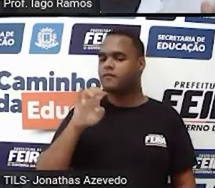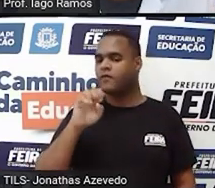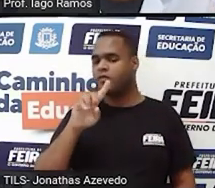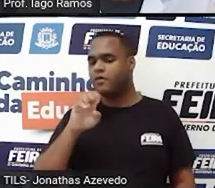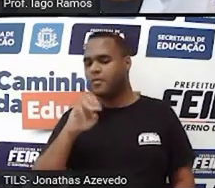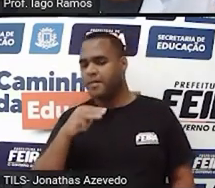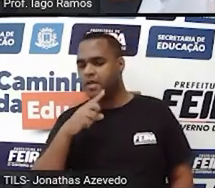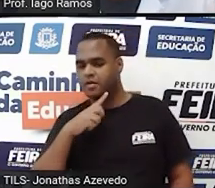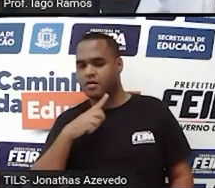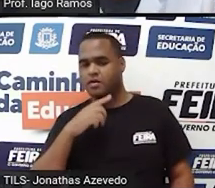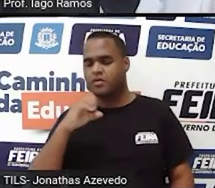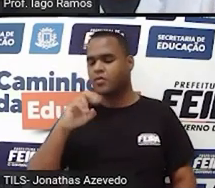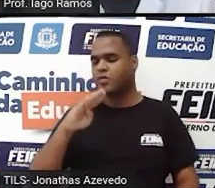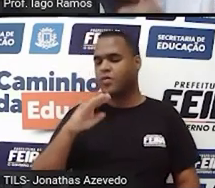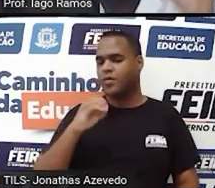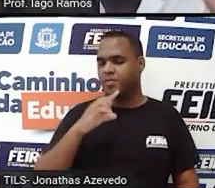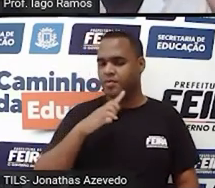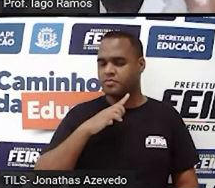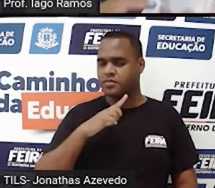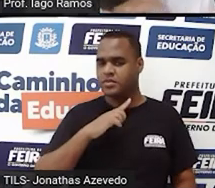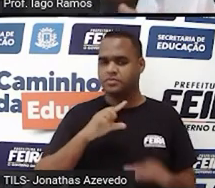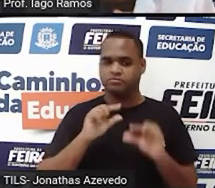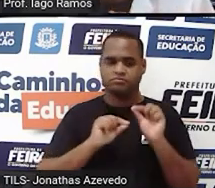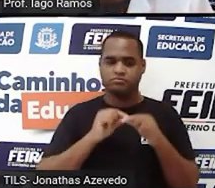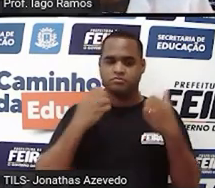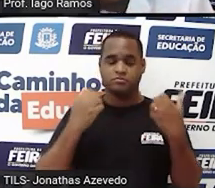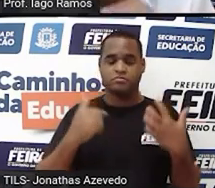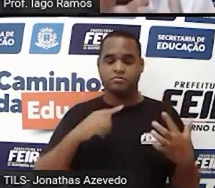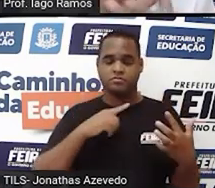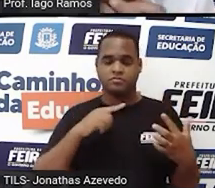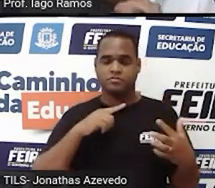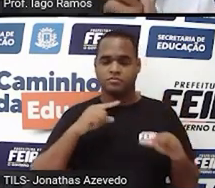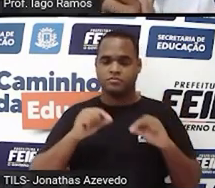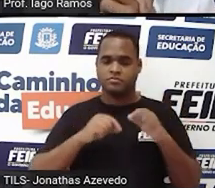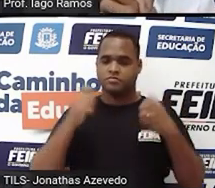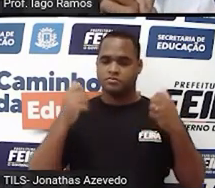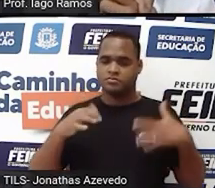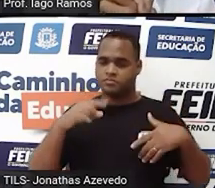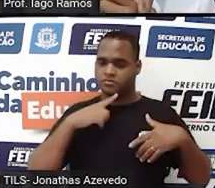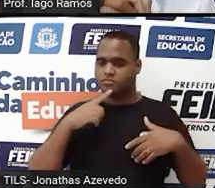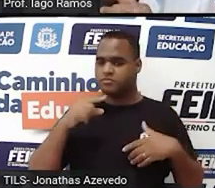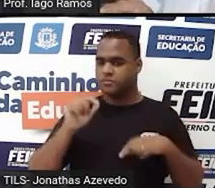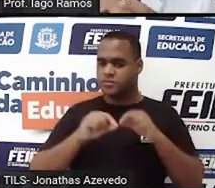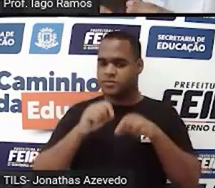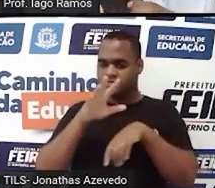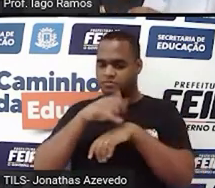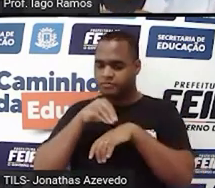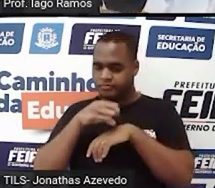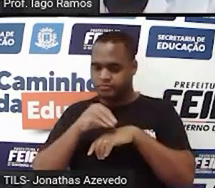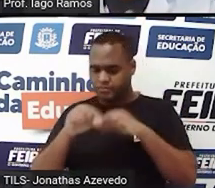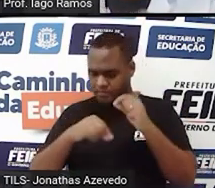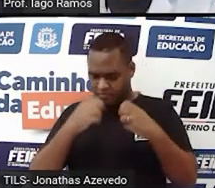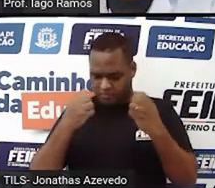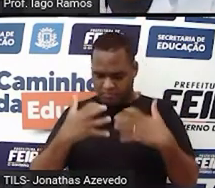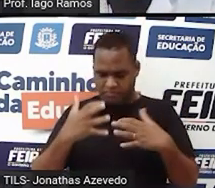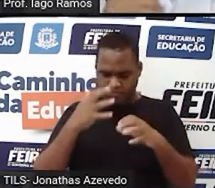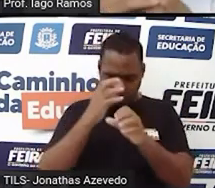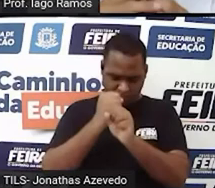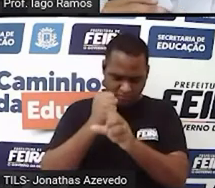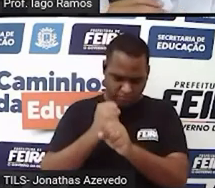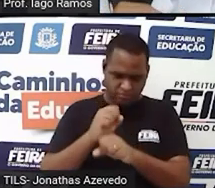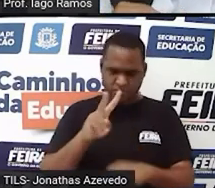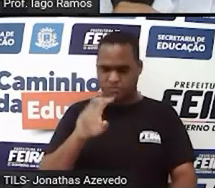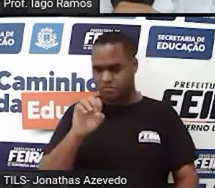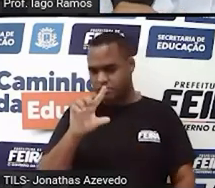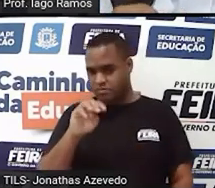de um cubo ou o volume de um paralelepípedo qualquer aqui eu tô trazendo o cubo para calcular o volume